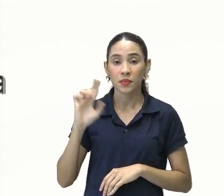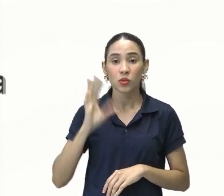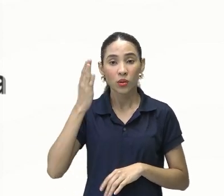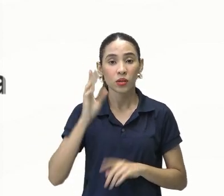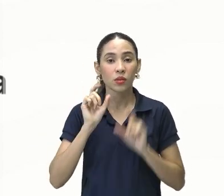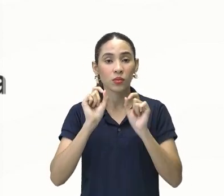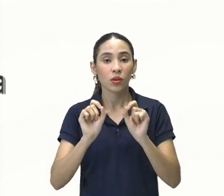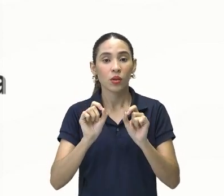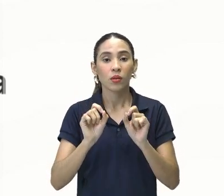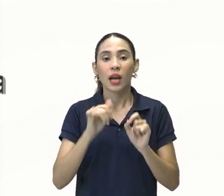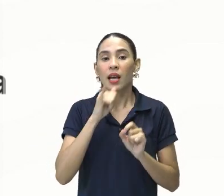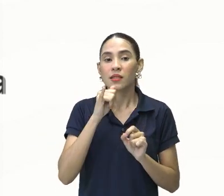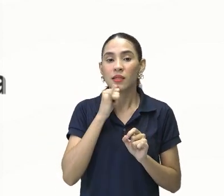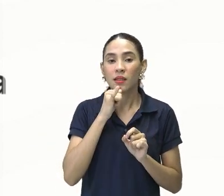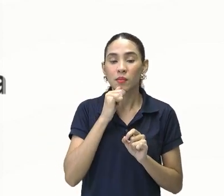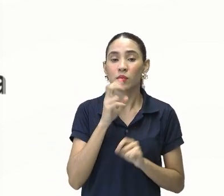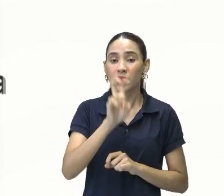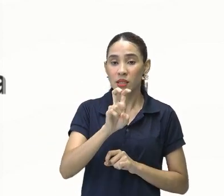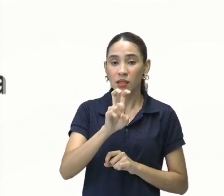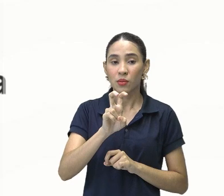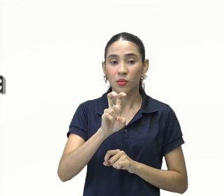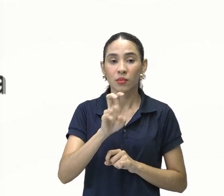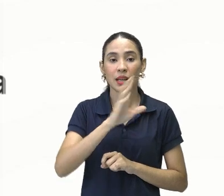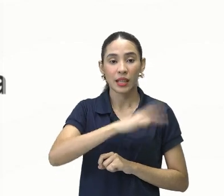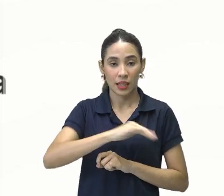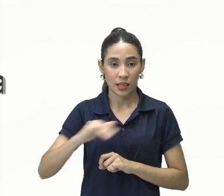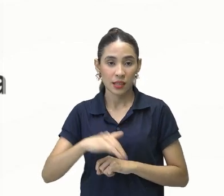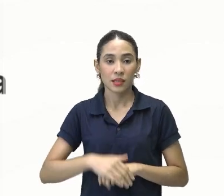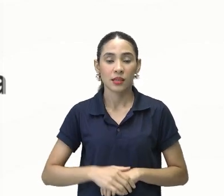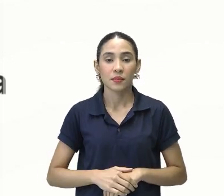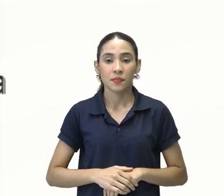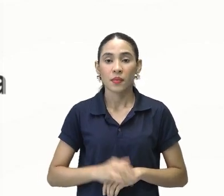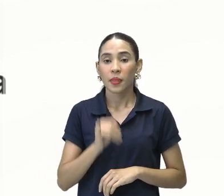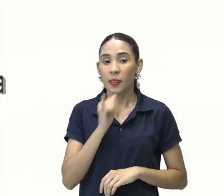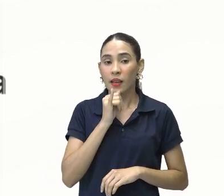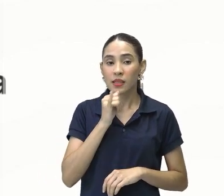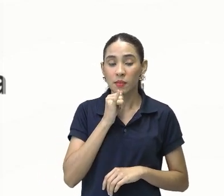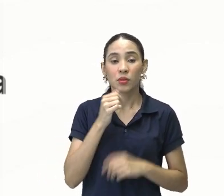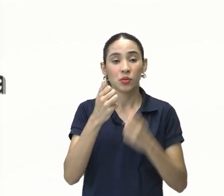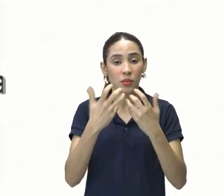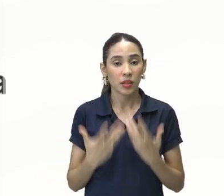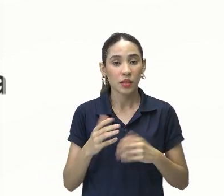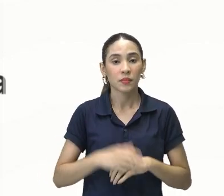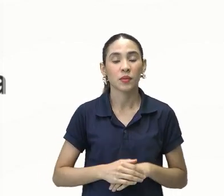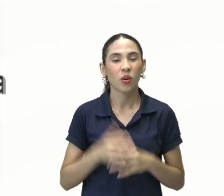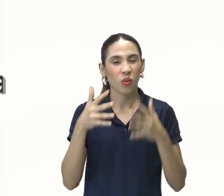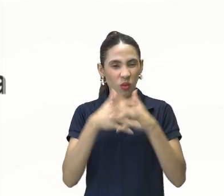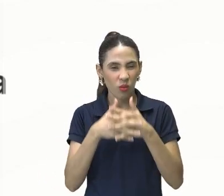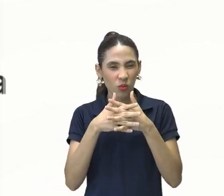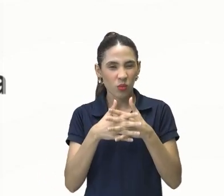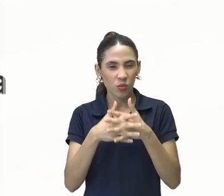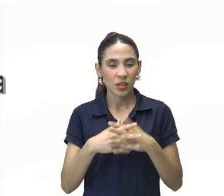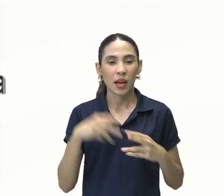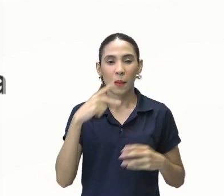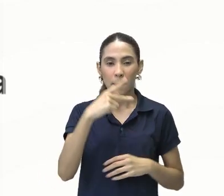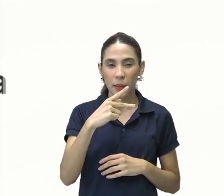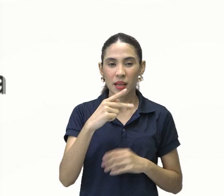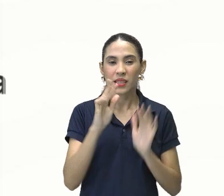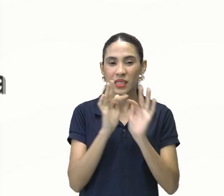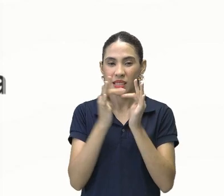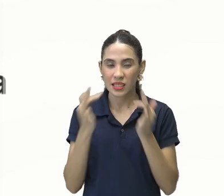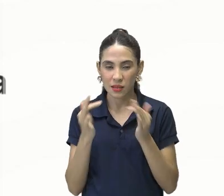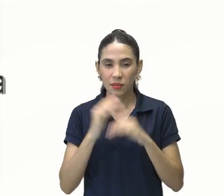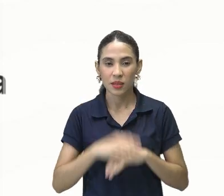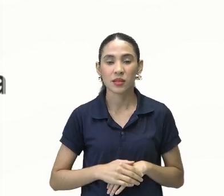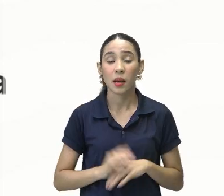solução seria apenas permutar as nossas 5 crianças, né? Exatamente o que eu falei, confunde um pouco com a permutação